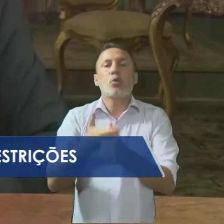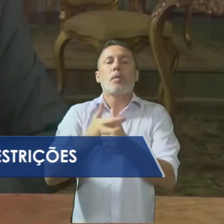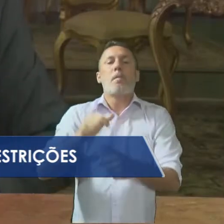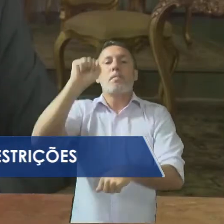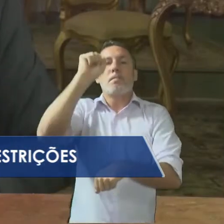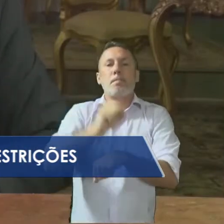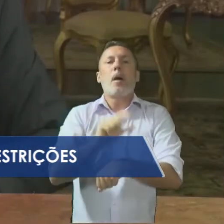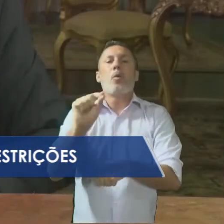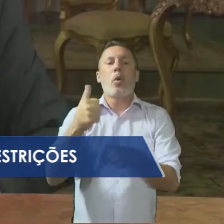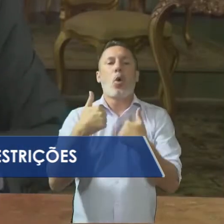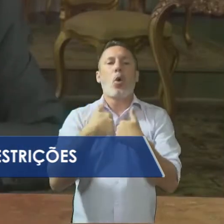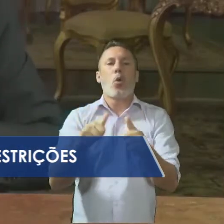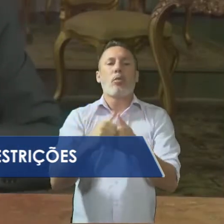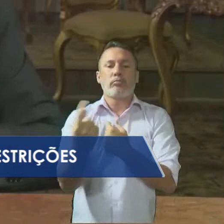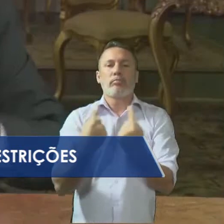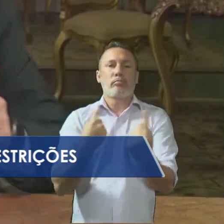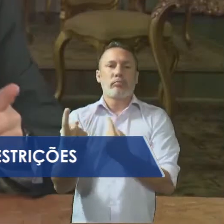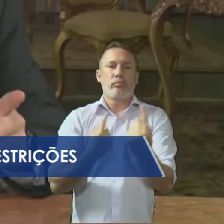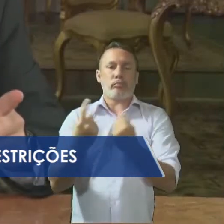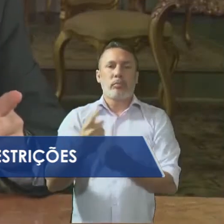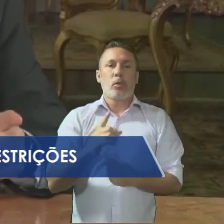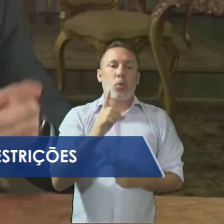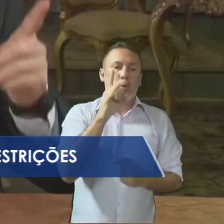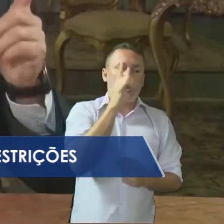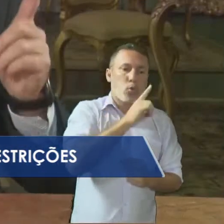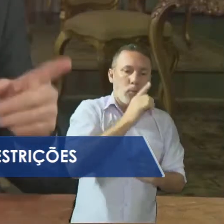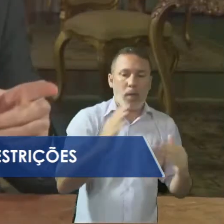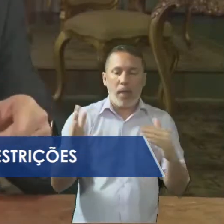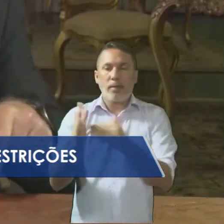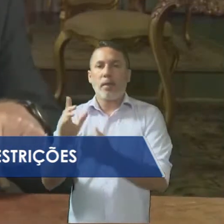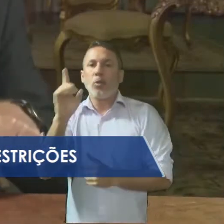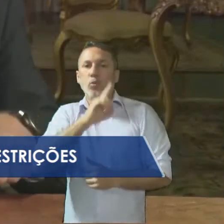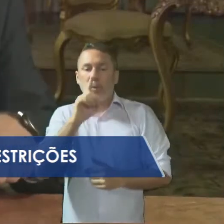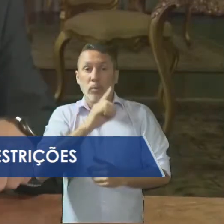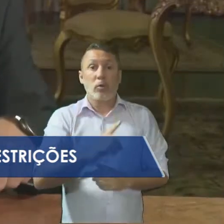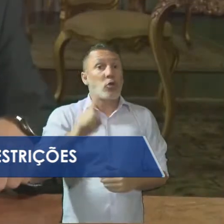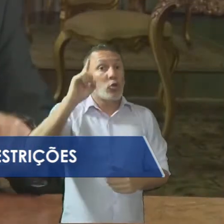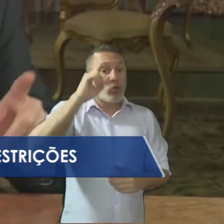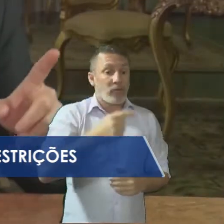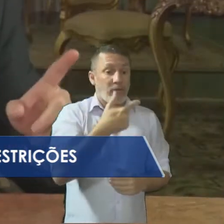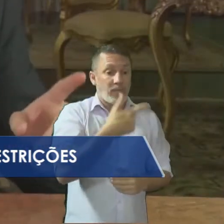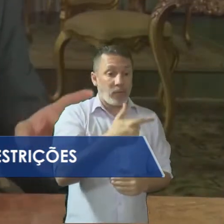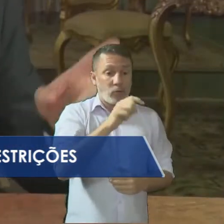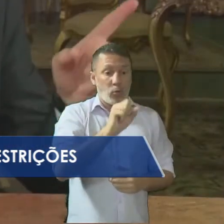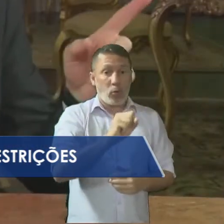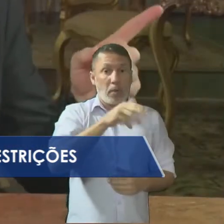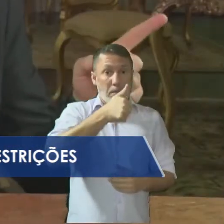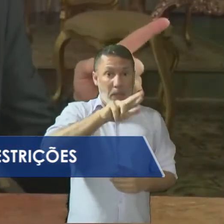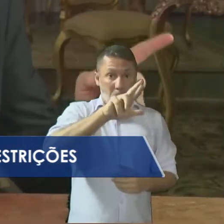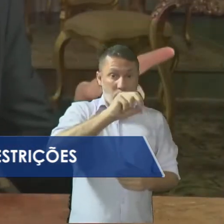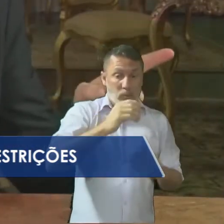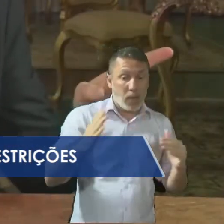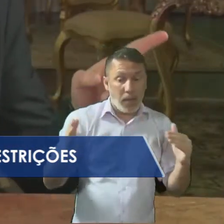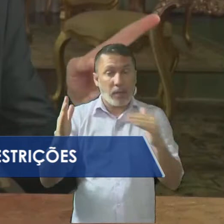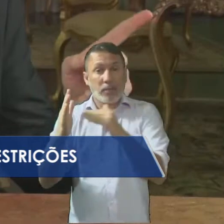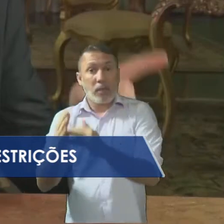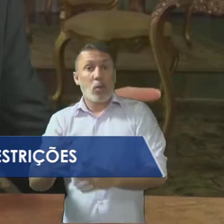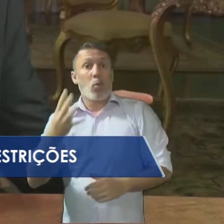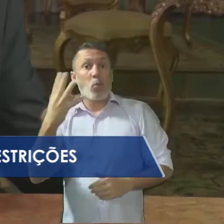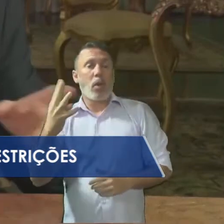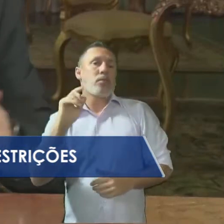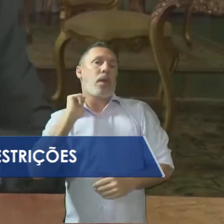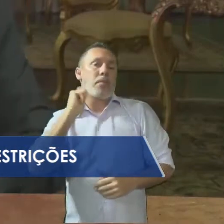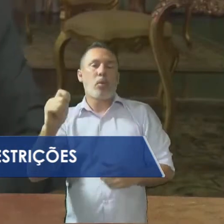público é de domingo a domingo no dia vinte e oito de Março até o dia quatro de